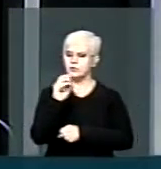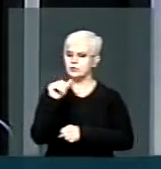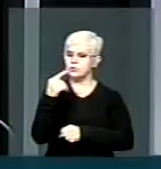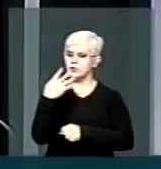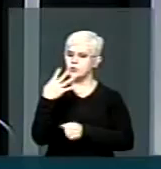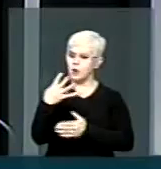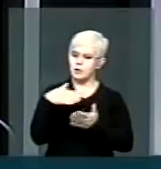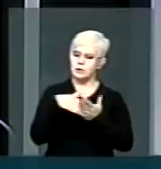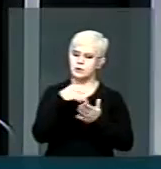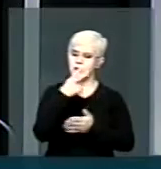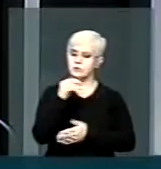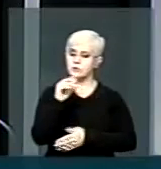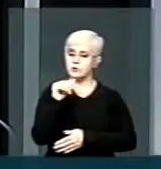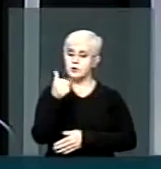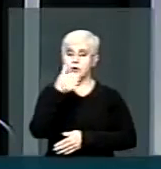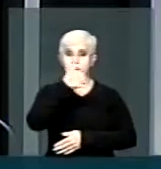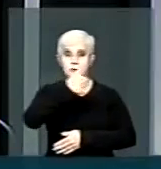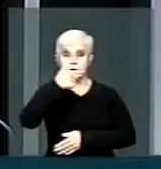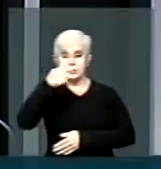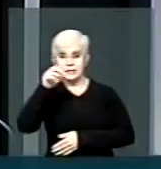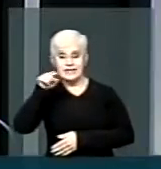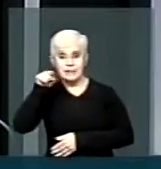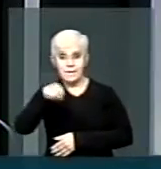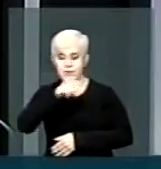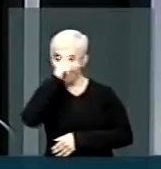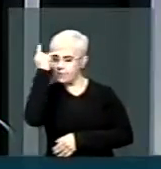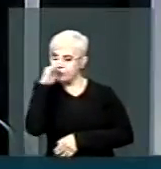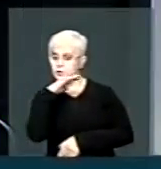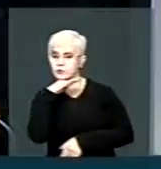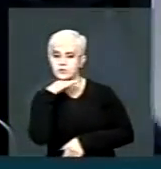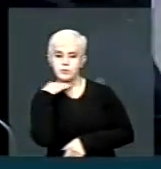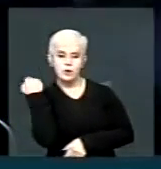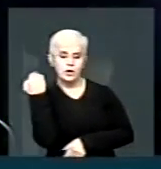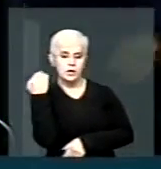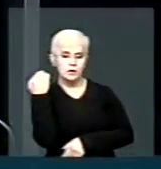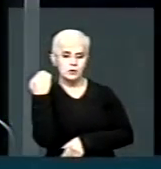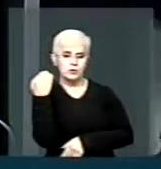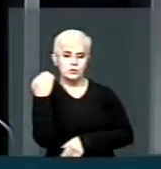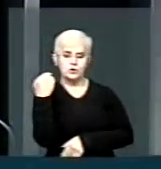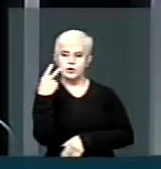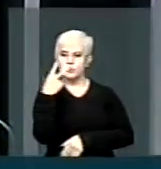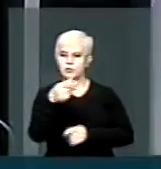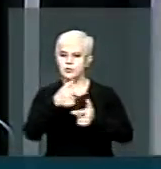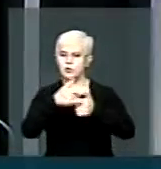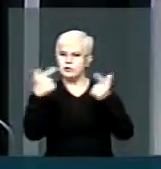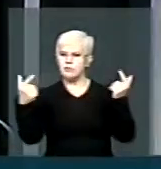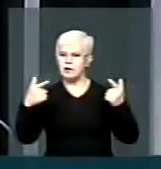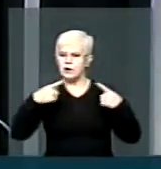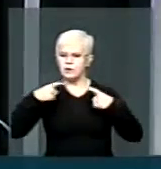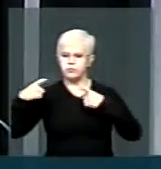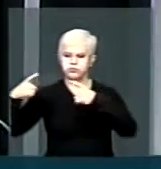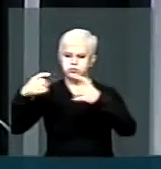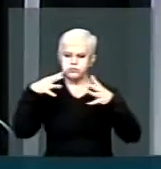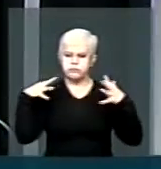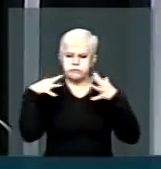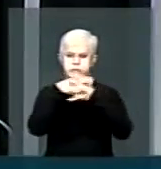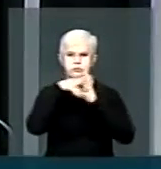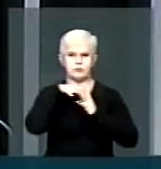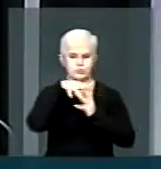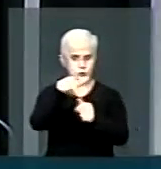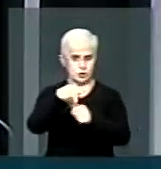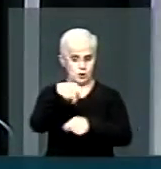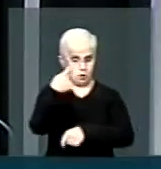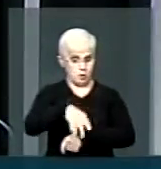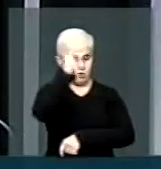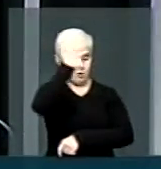quase 170.000 pessoas morreram nos 12 maiores conflitos mundiais, enquanto no